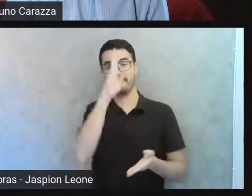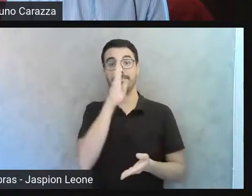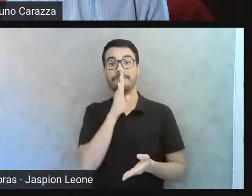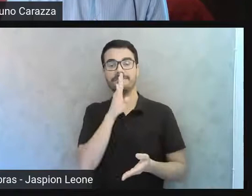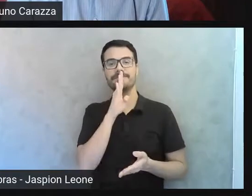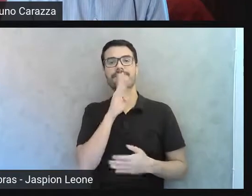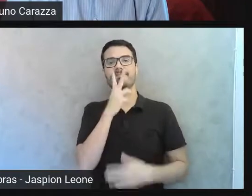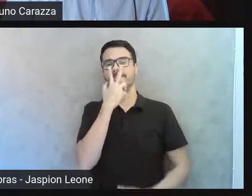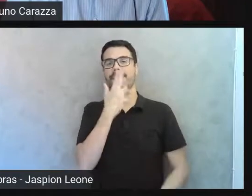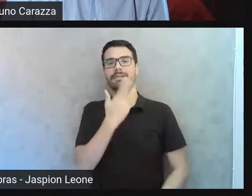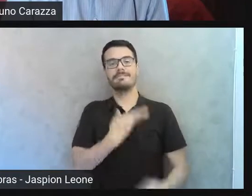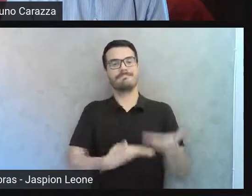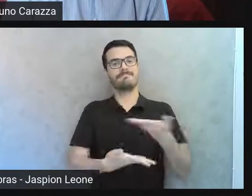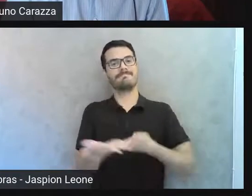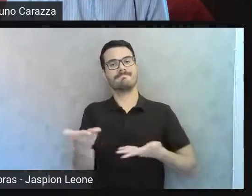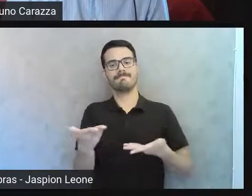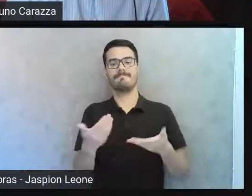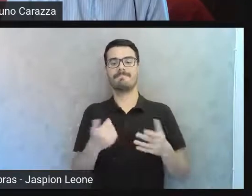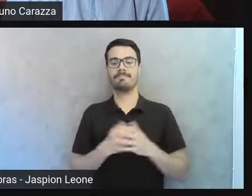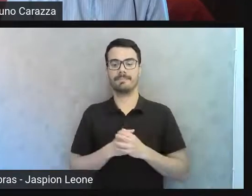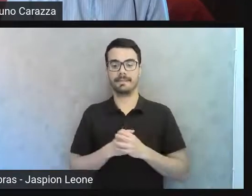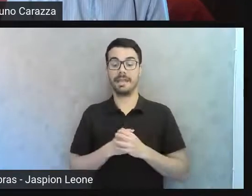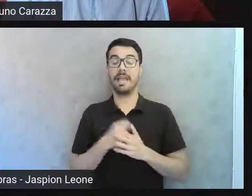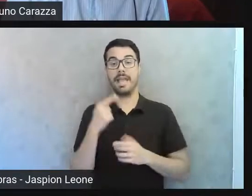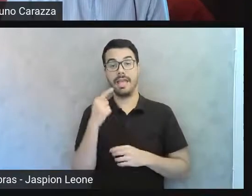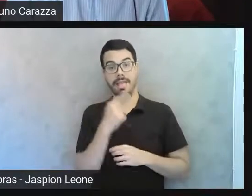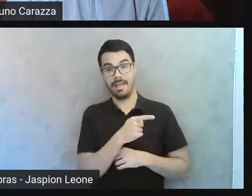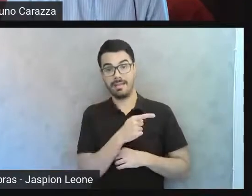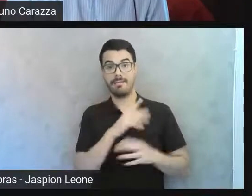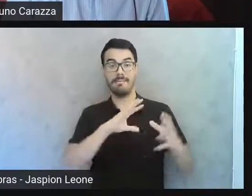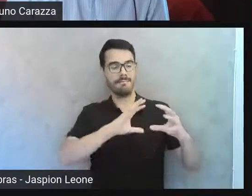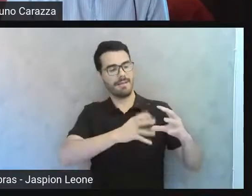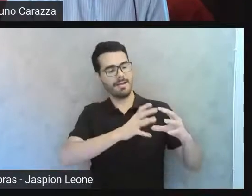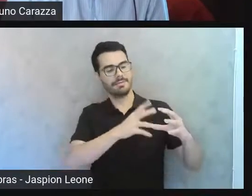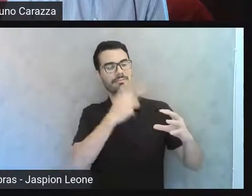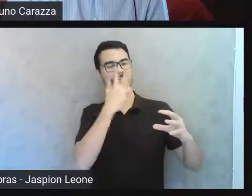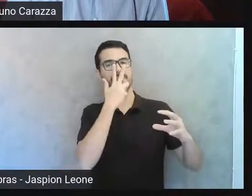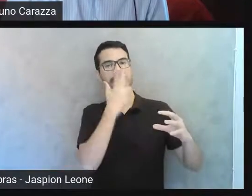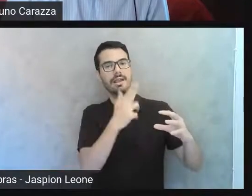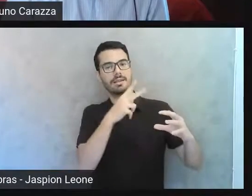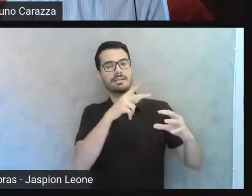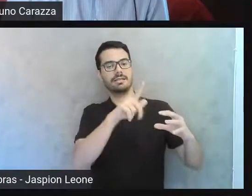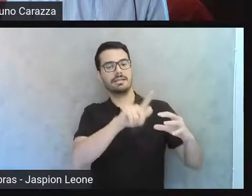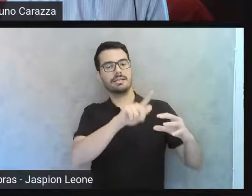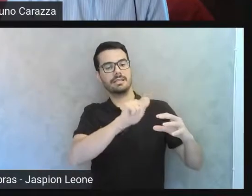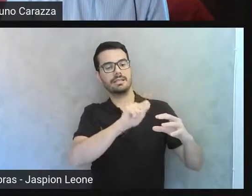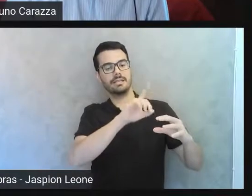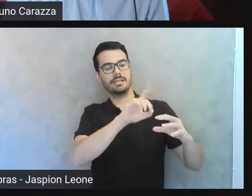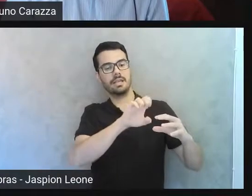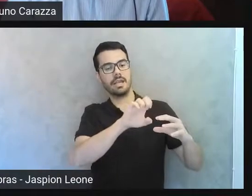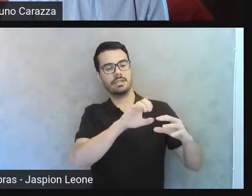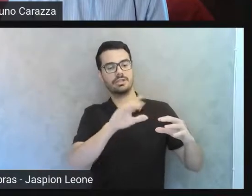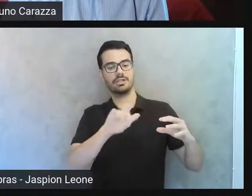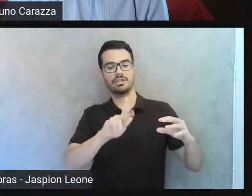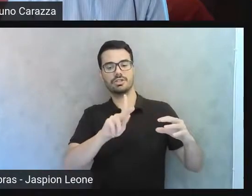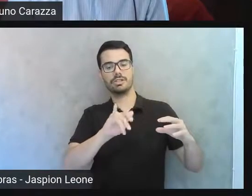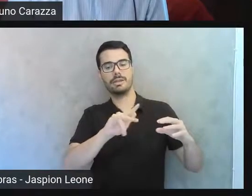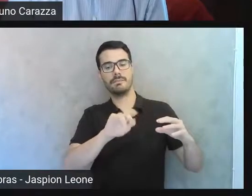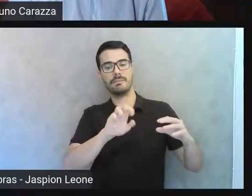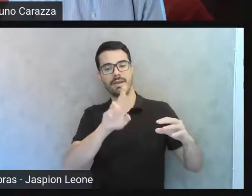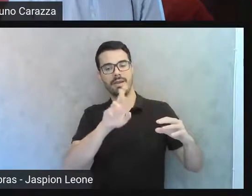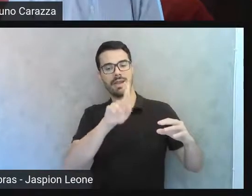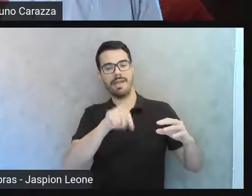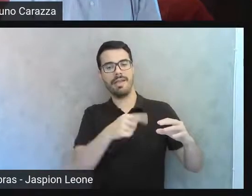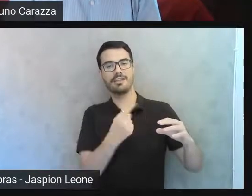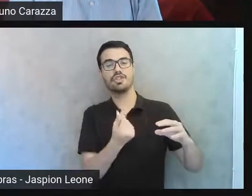essa mediação. Eles é que são os gatekeepers, e que controlam as torneiras de irrigação de dinheiro. Já